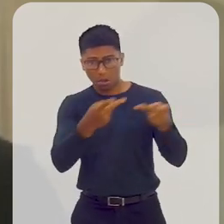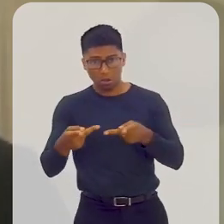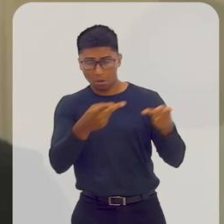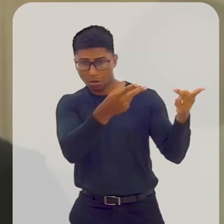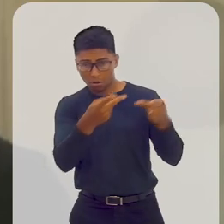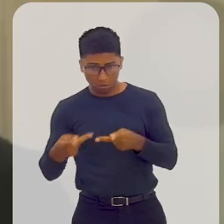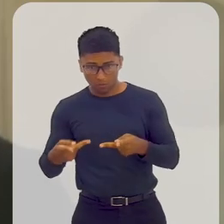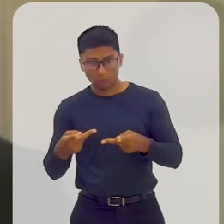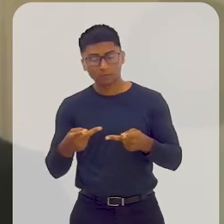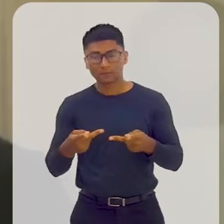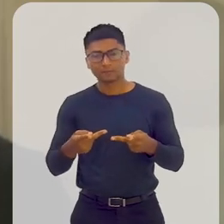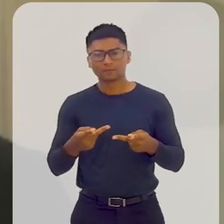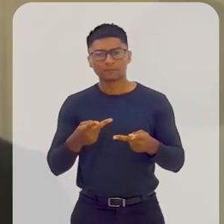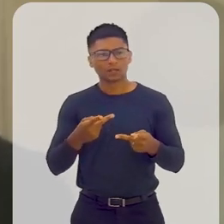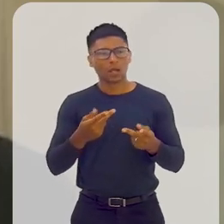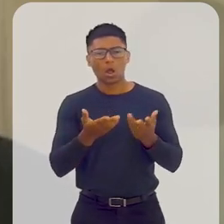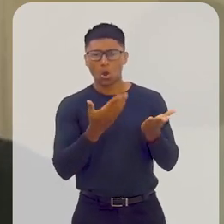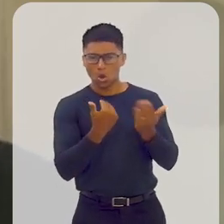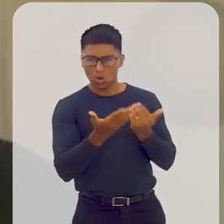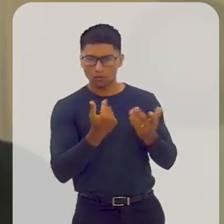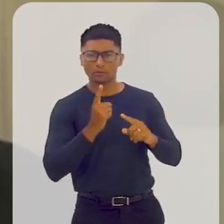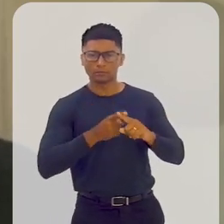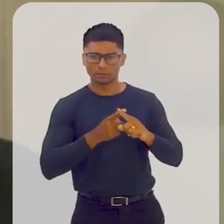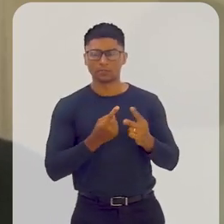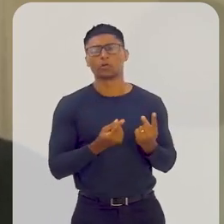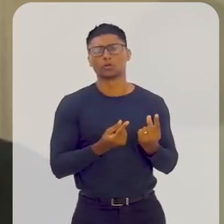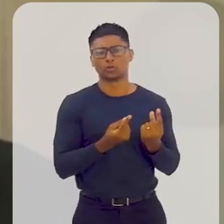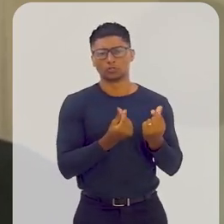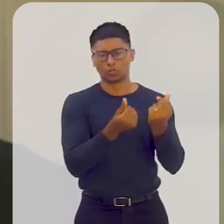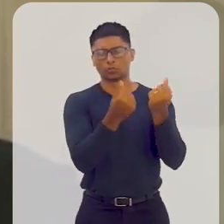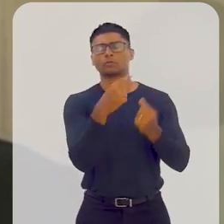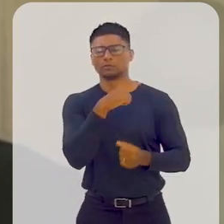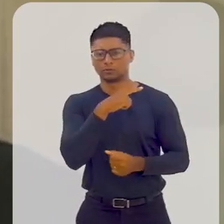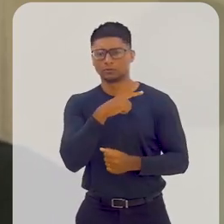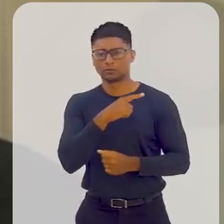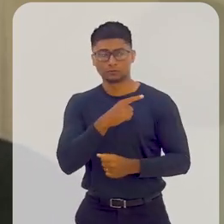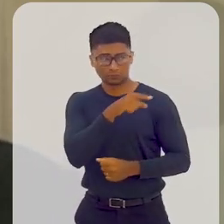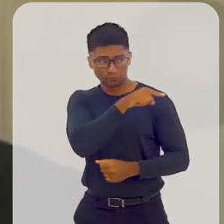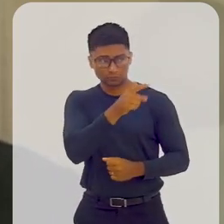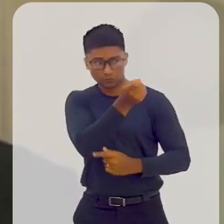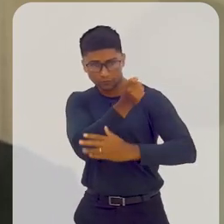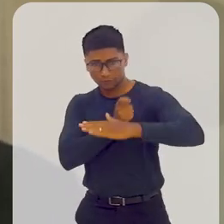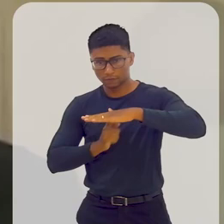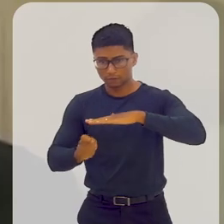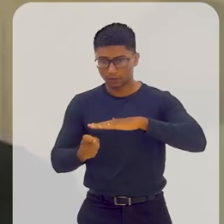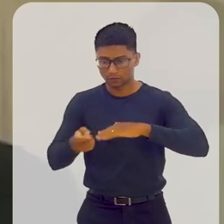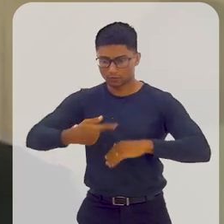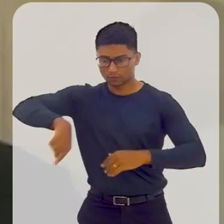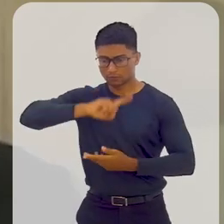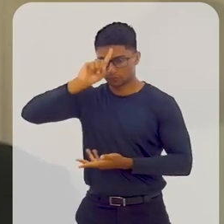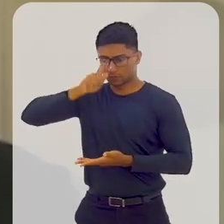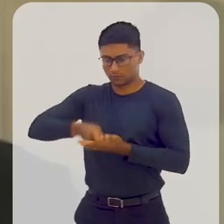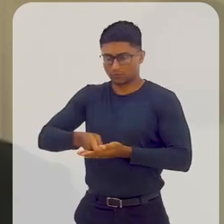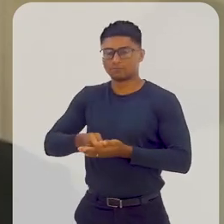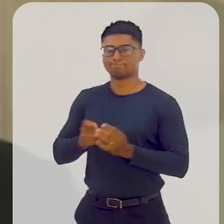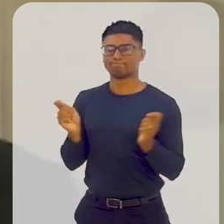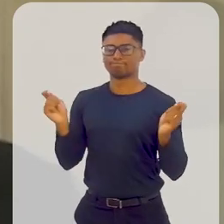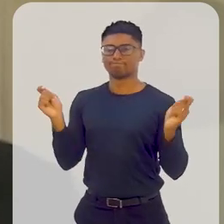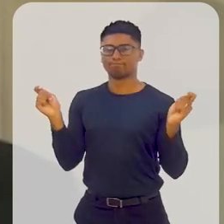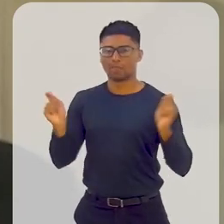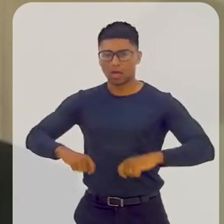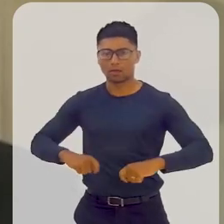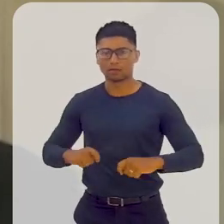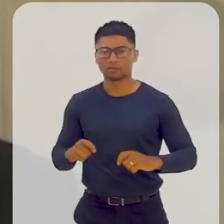sobre isso aí, que as verbas eles têm, né? A verba, o dinheiro tem, eles empenham o dinheiro e nós temos uma resolução nossa,